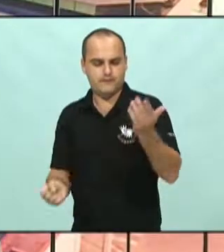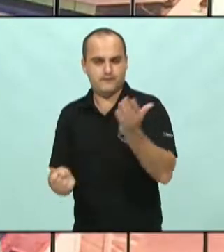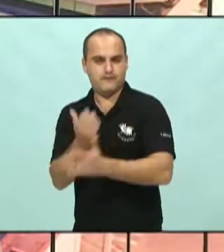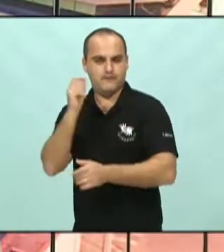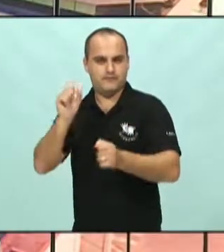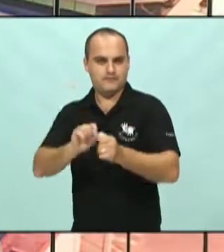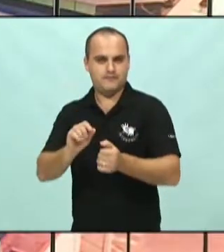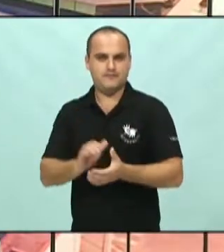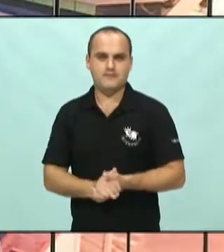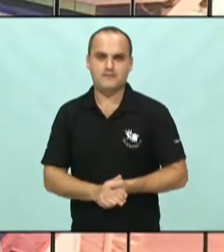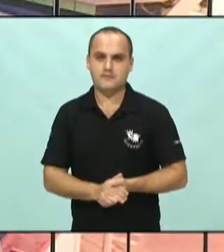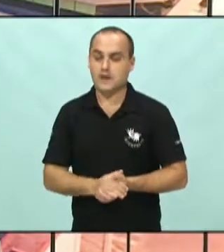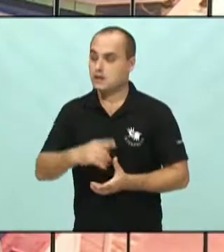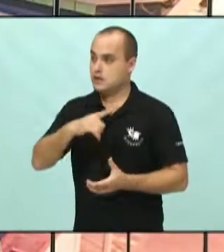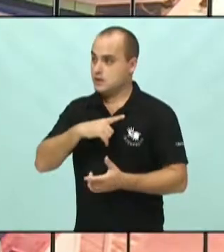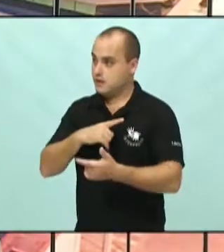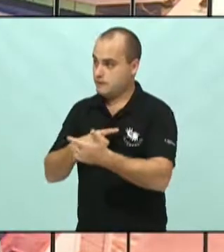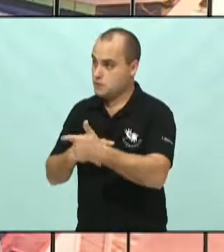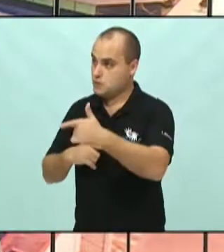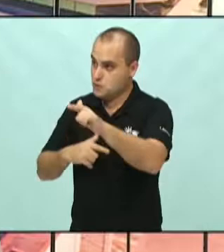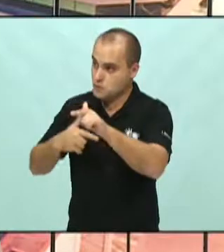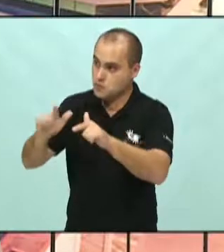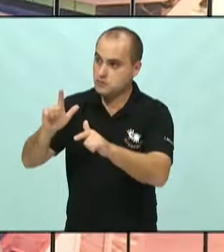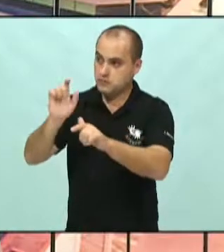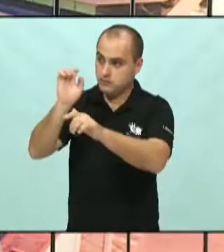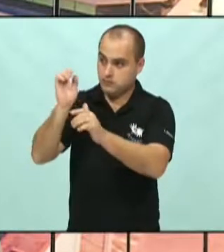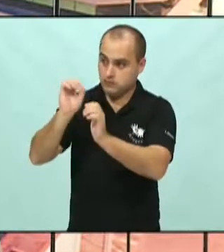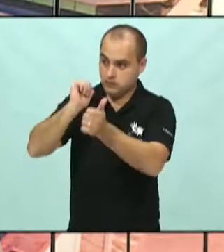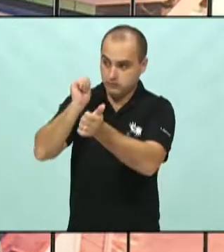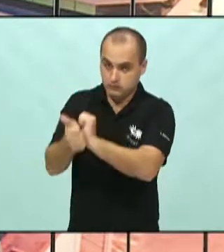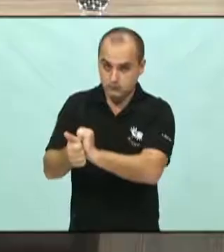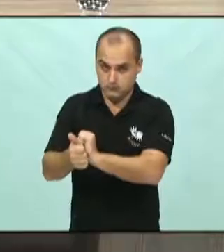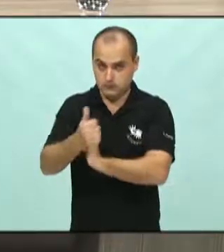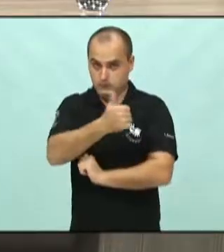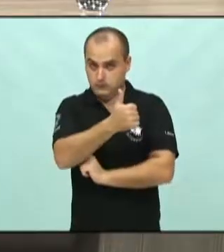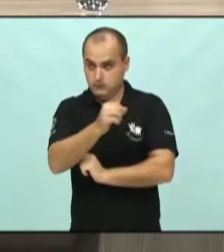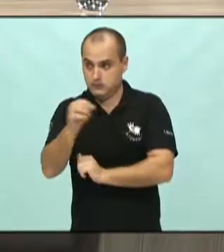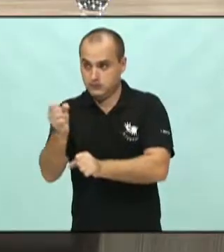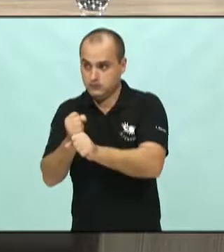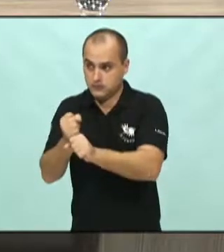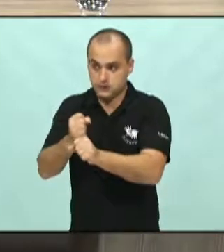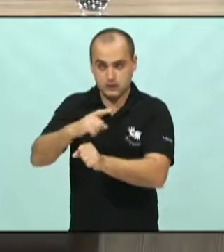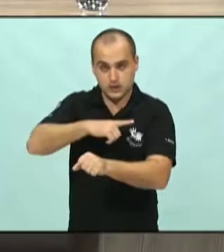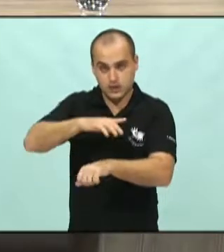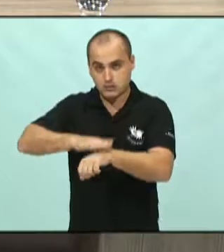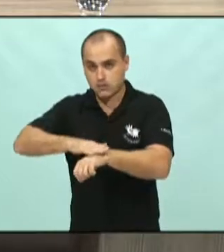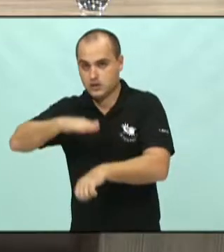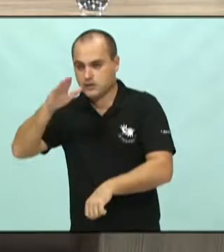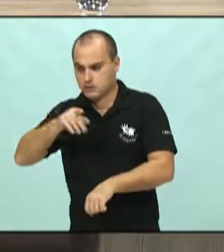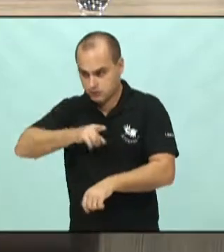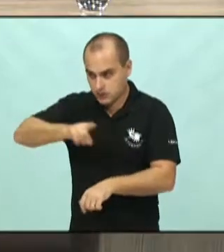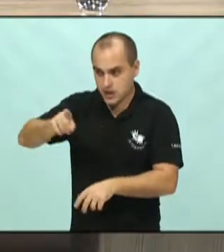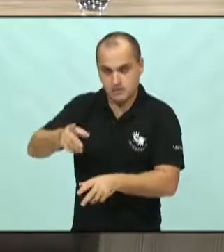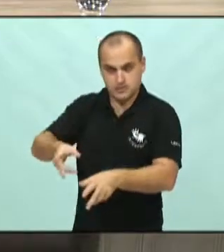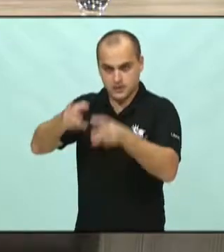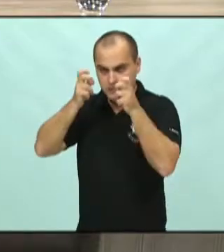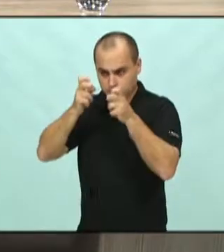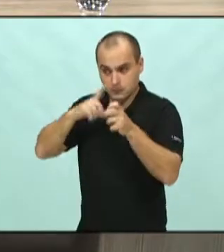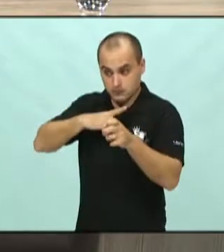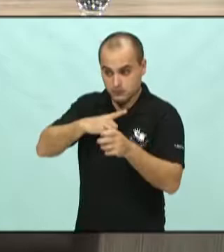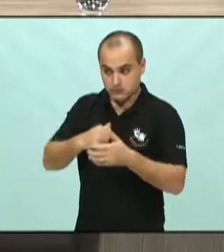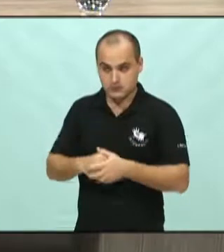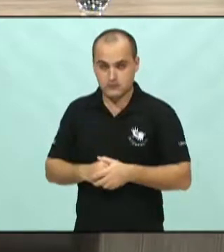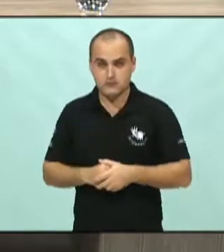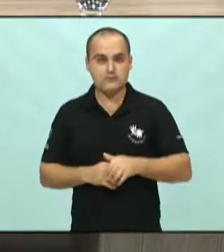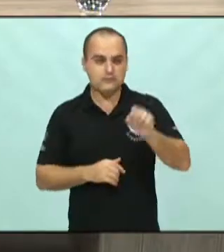Ele desenvolveu outras modalidades esportivas ao longo desse centenário que você percebeu com algum destaque?